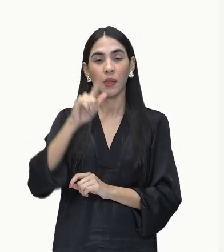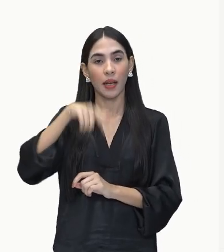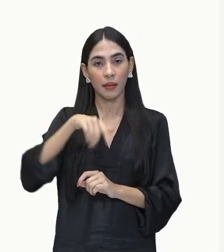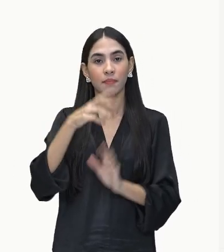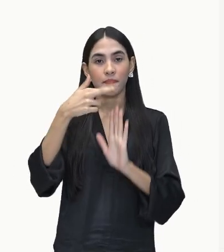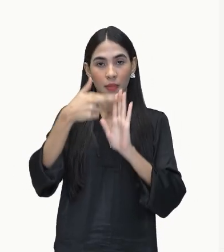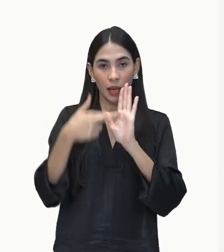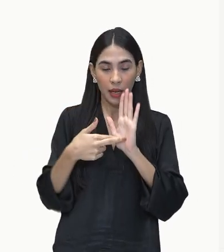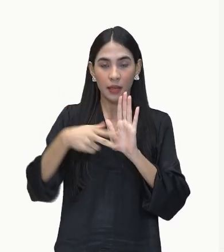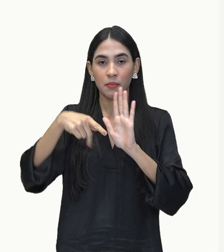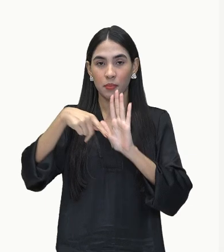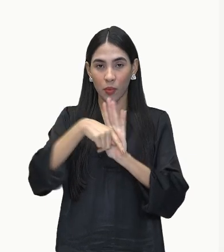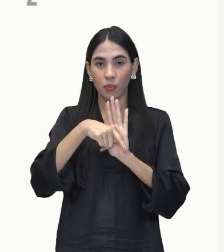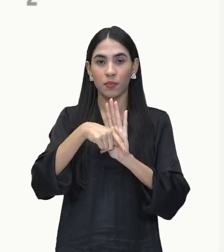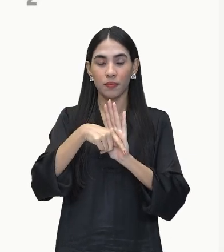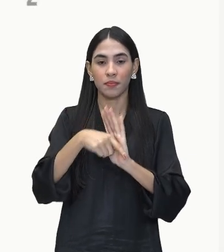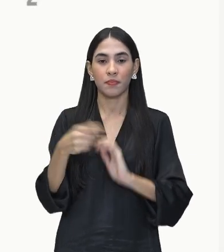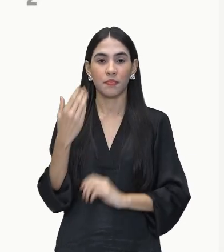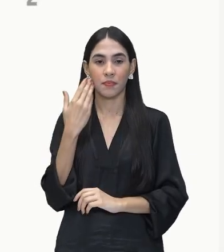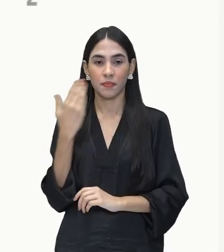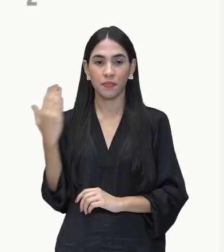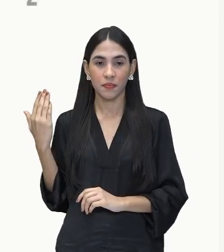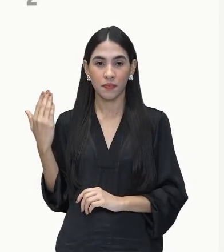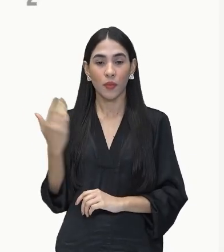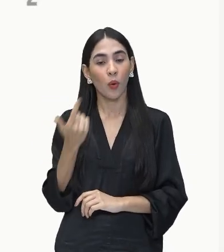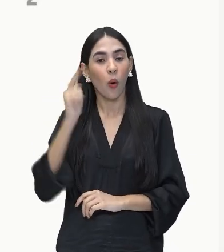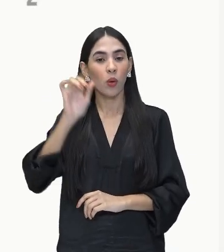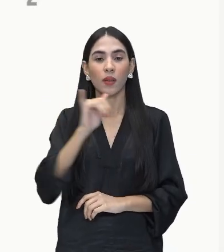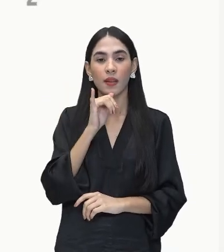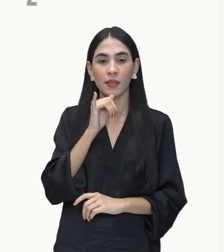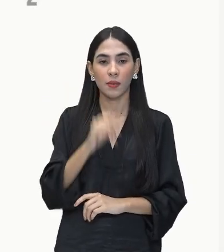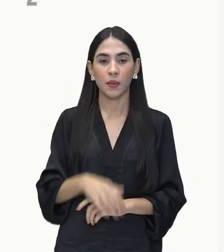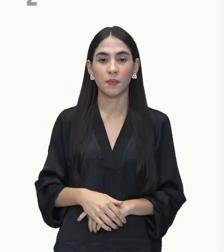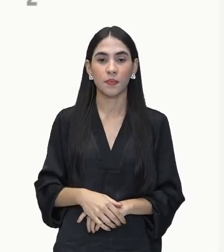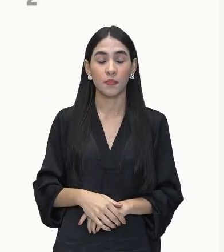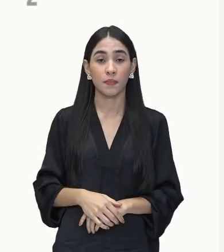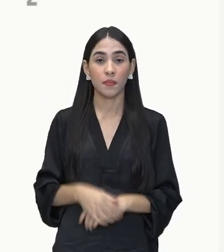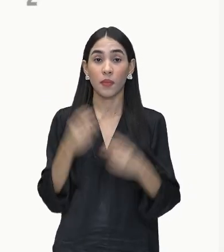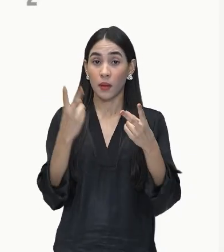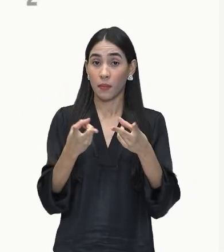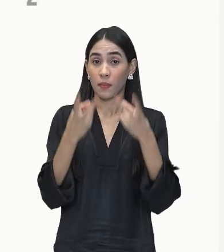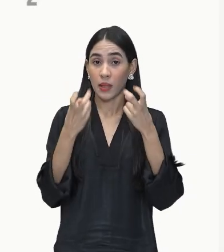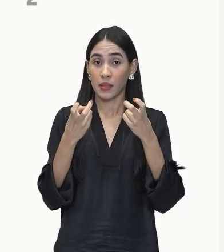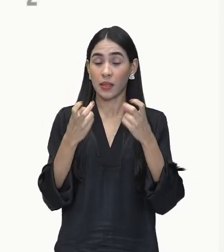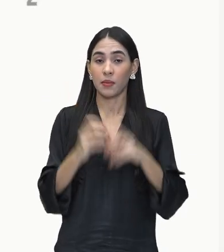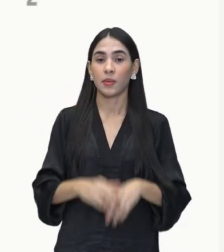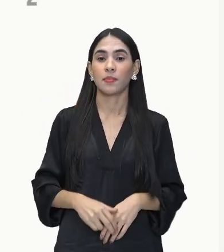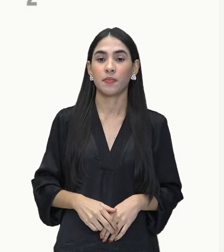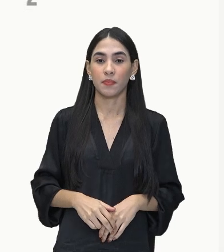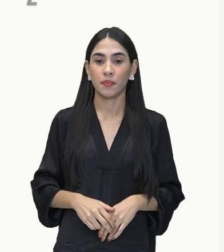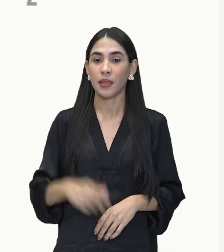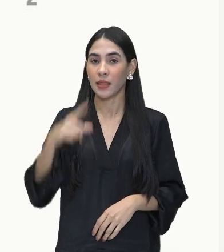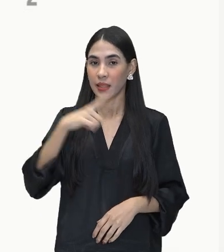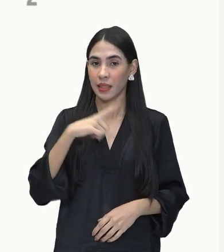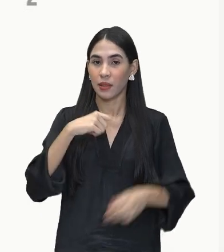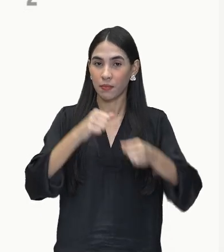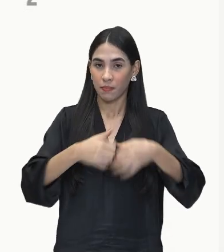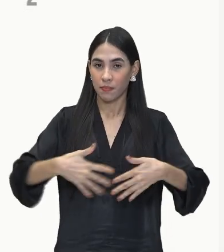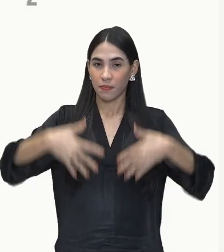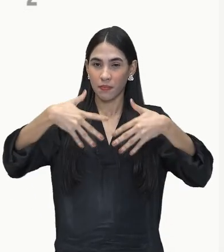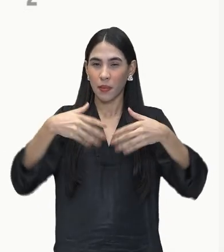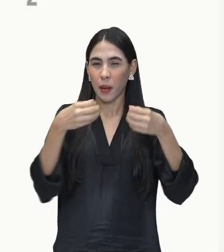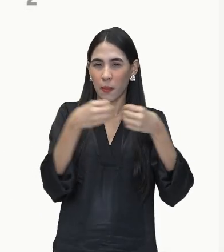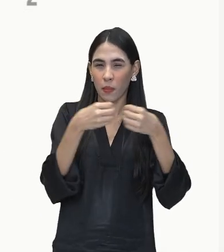nome desses compostos. Mais um exemplo aqui para vocês. Observem que mesmo tendo a ramificação mais